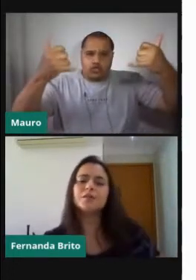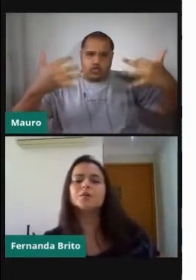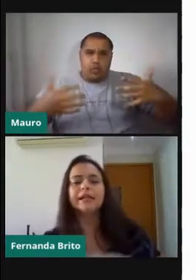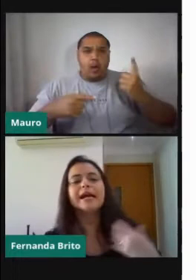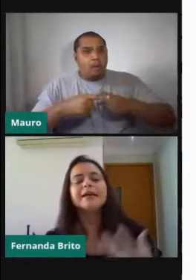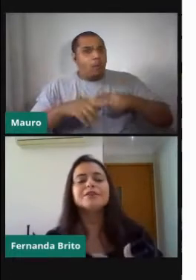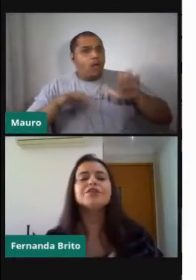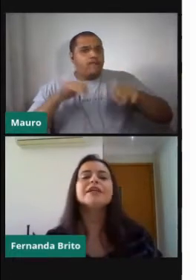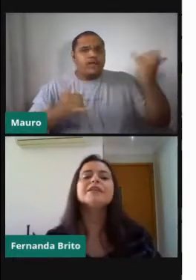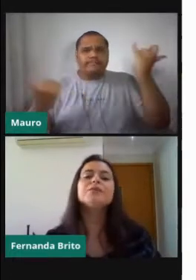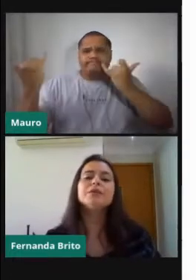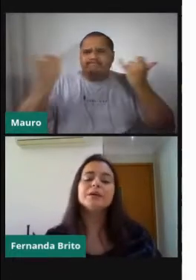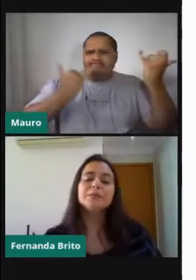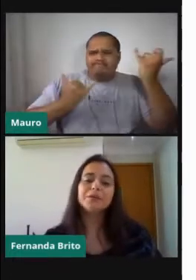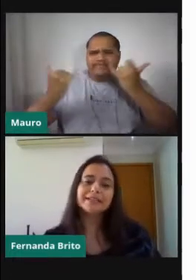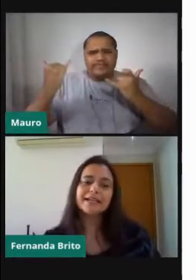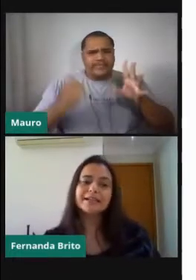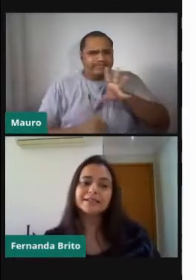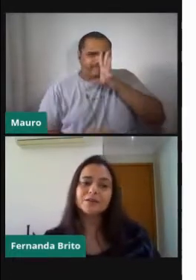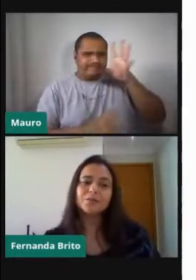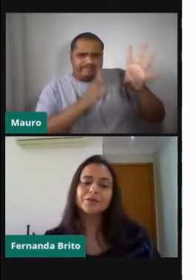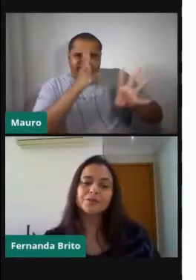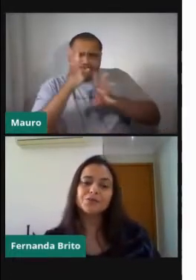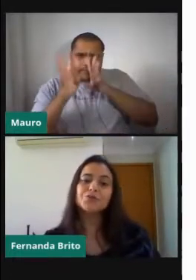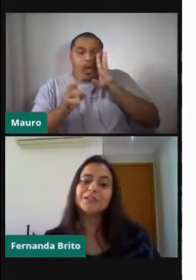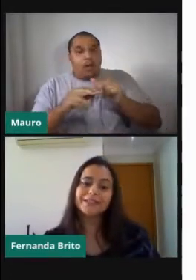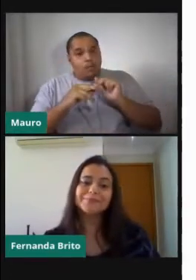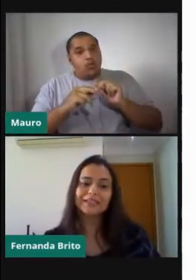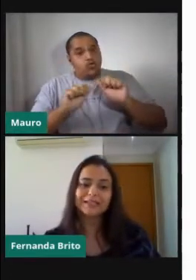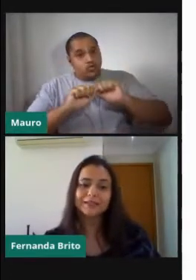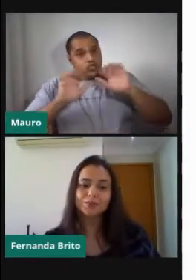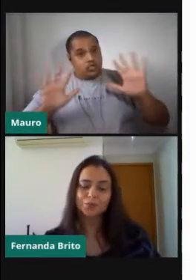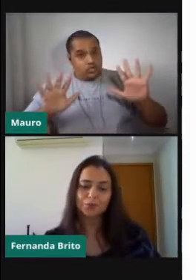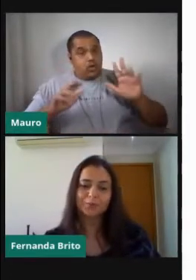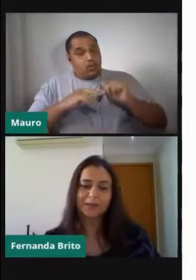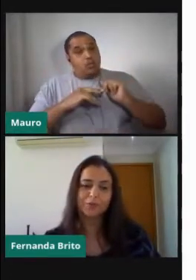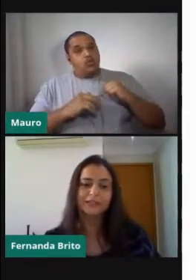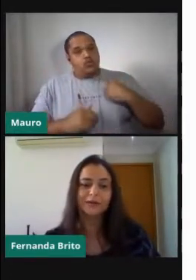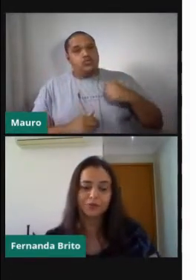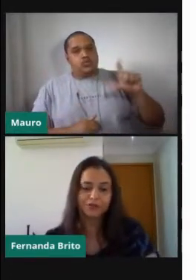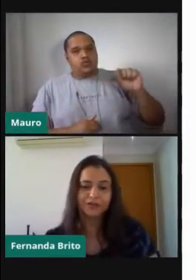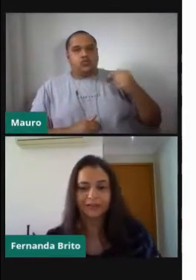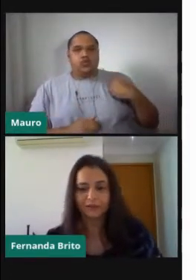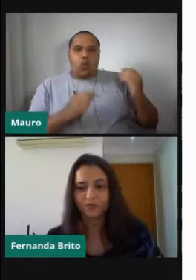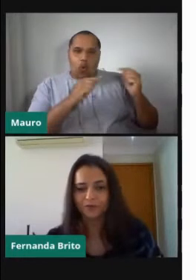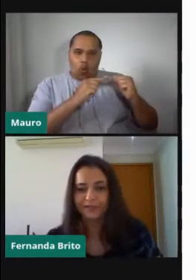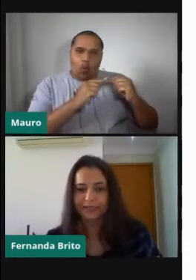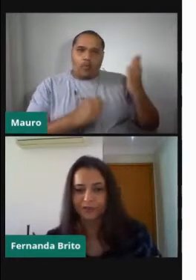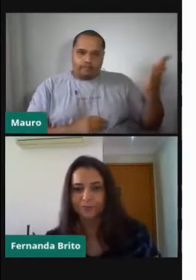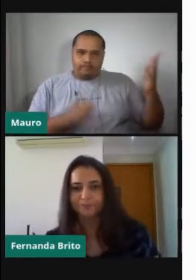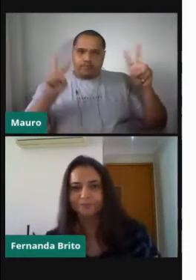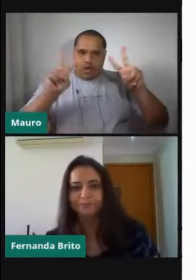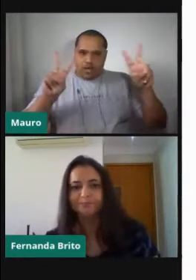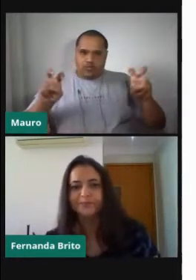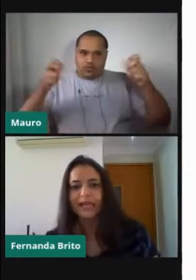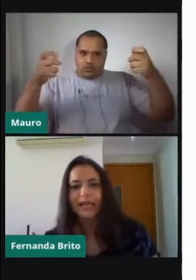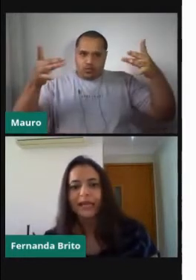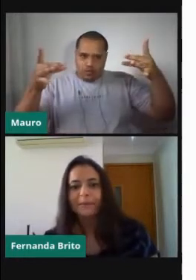informações desencontradas, né? Então, por essa razão, eu escolhi esse assunto para abordar hoje aqui com